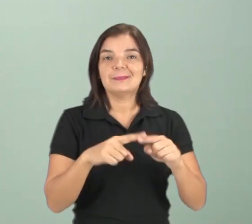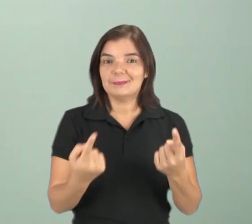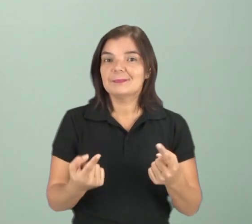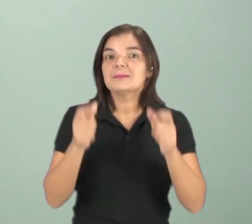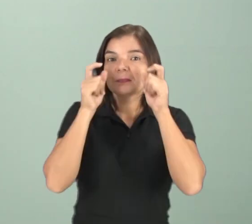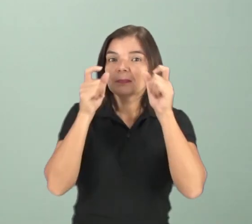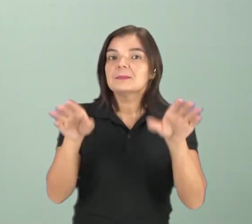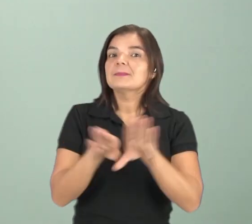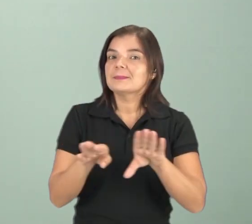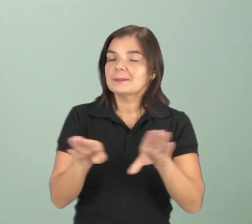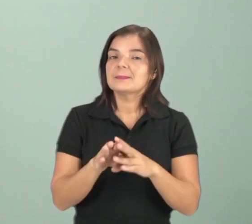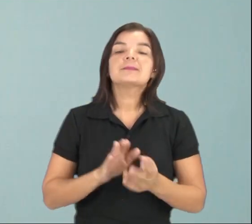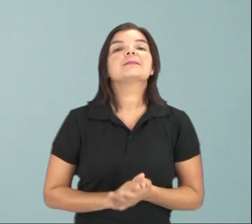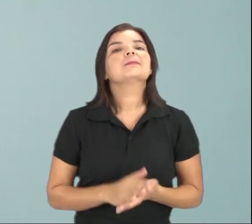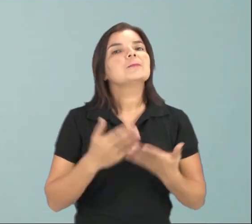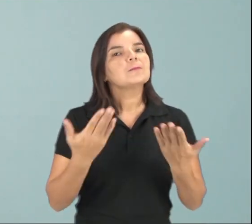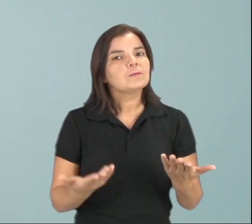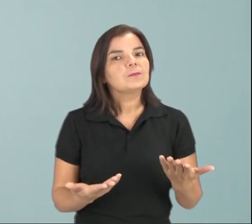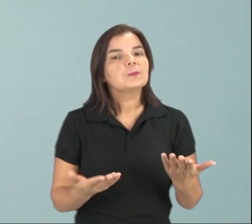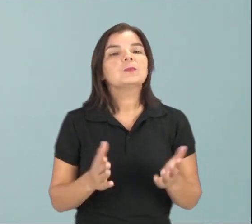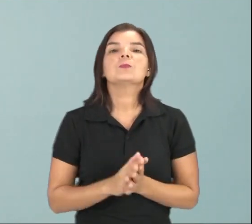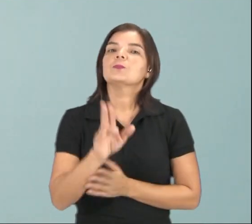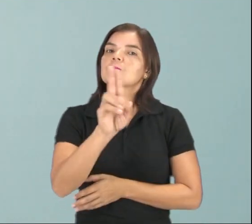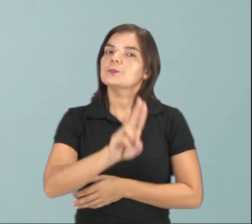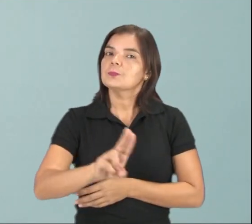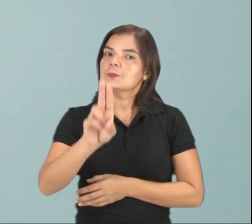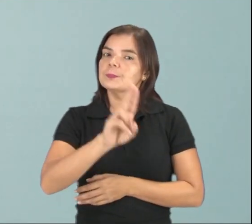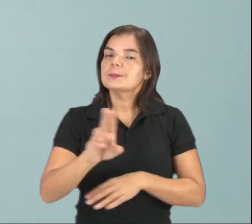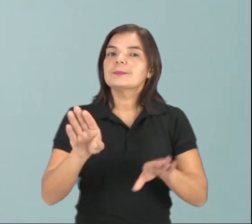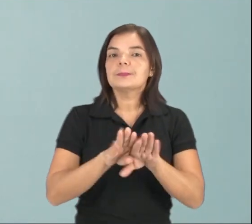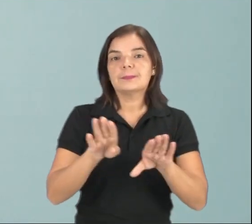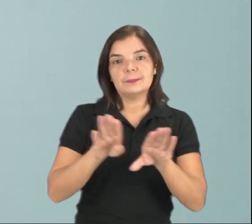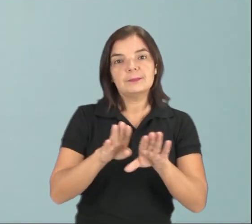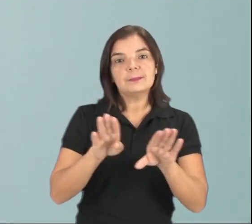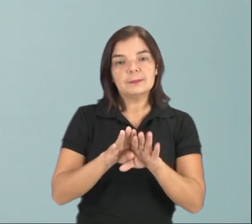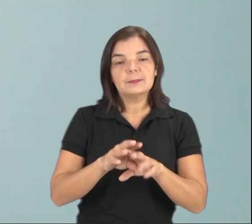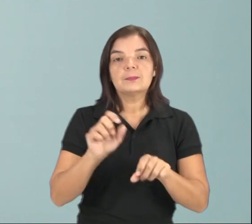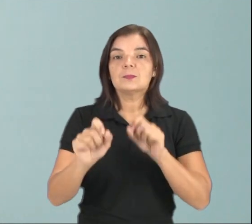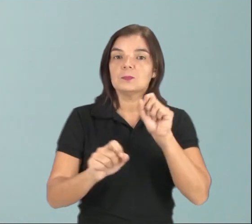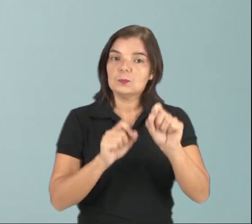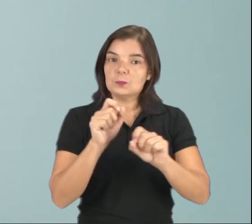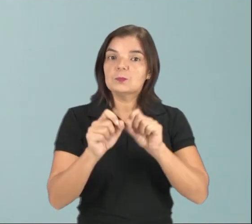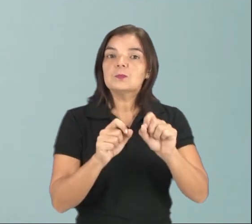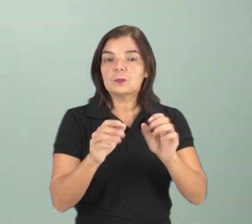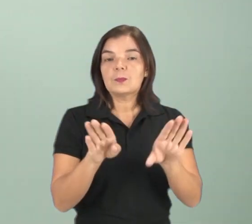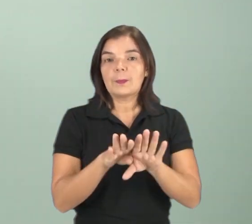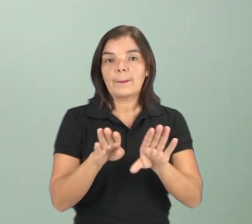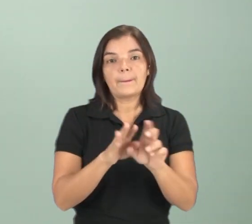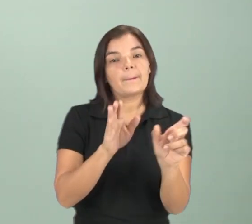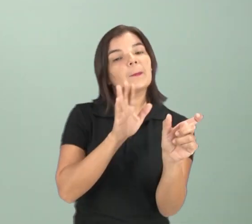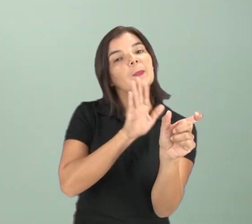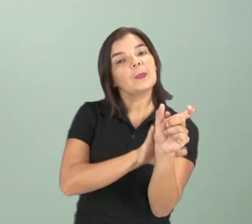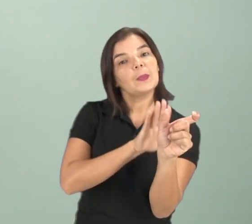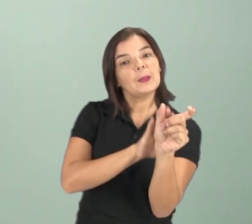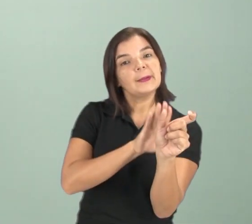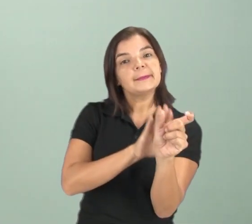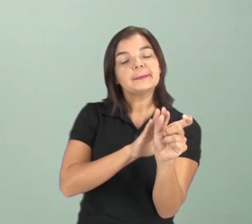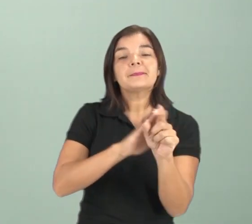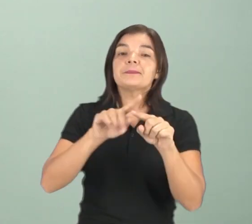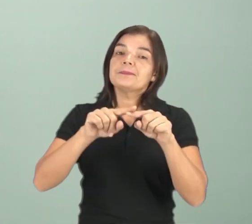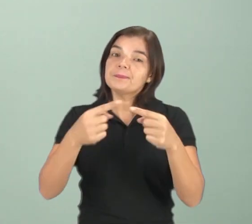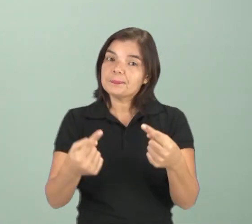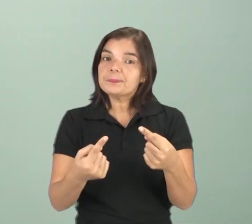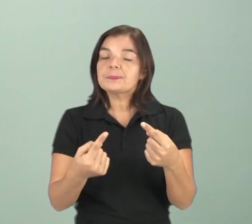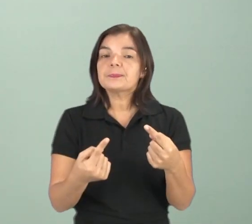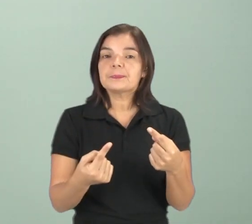mínimo, interessante. E aí, esse termo, ele é utilizado também no sentido figurativo, também na conotação,